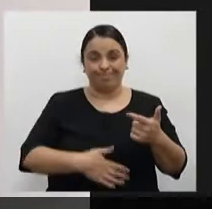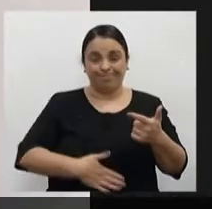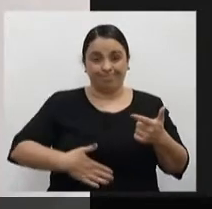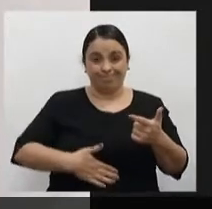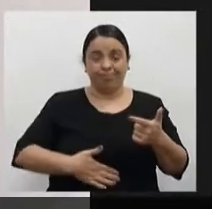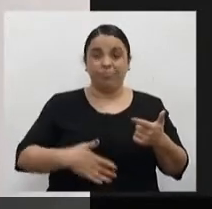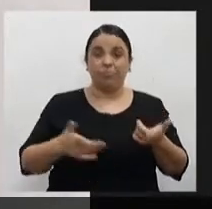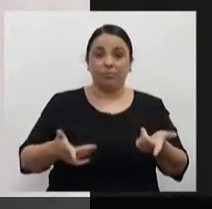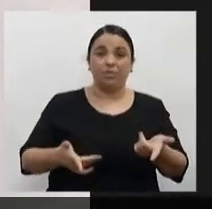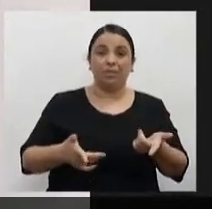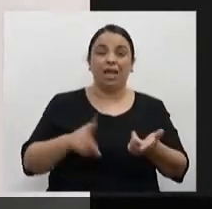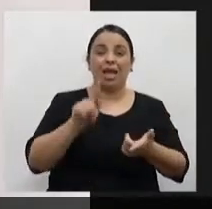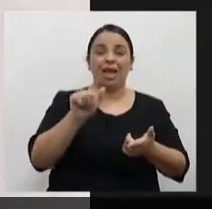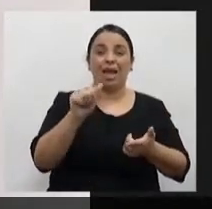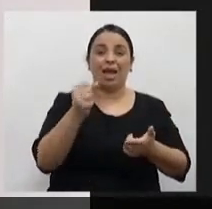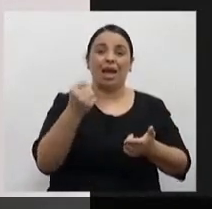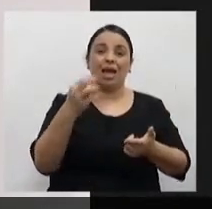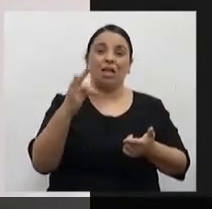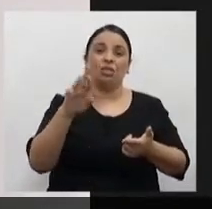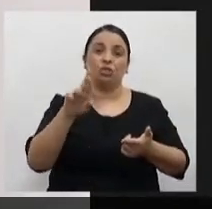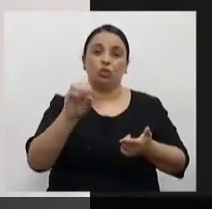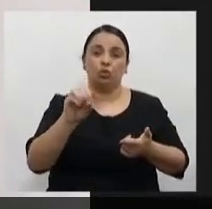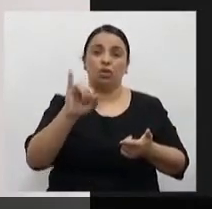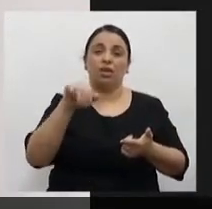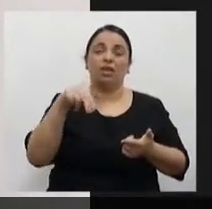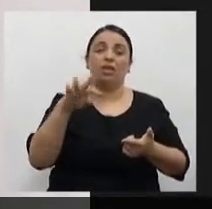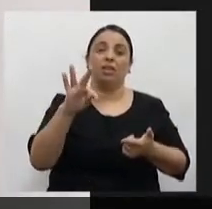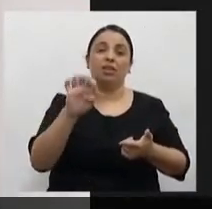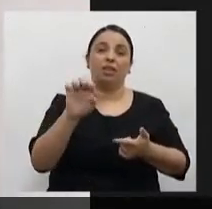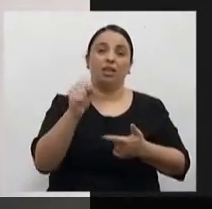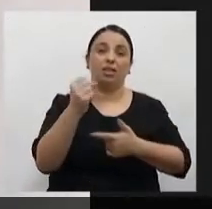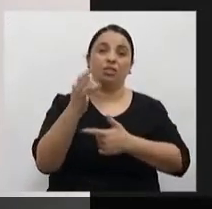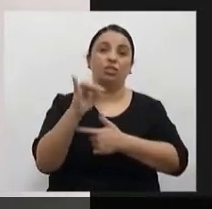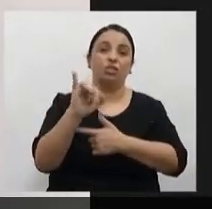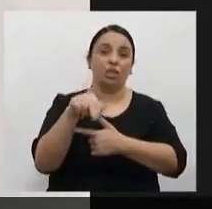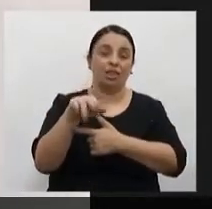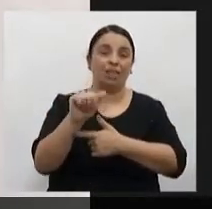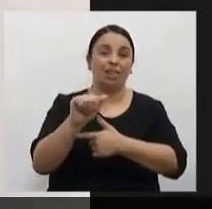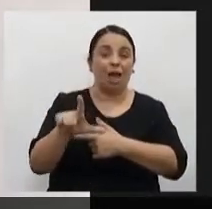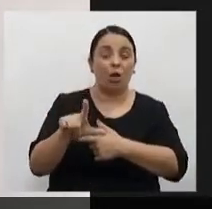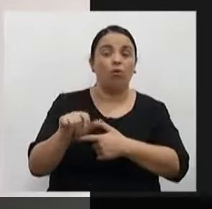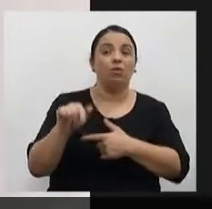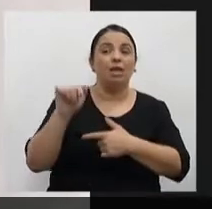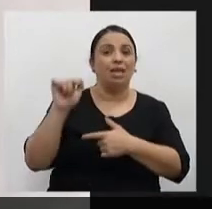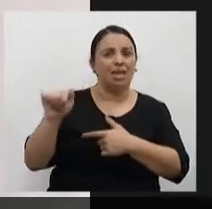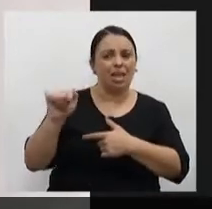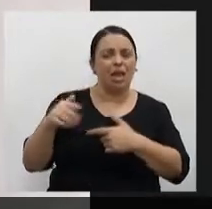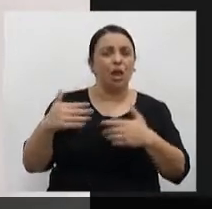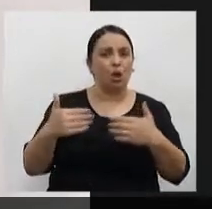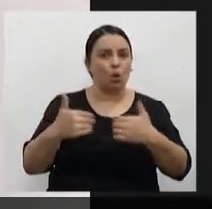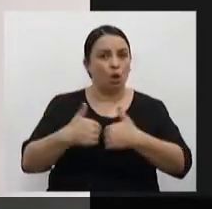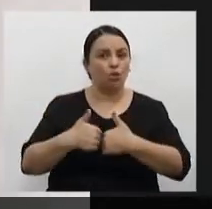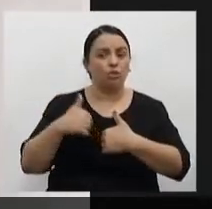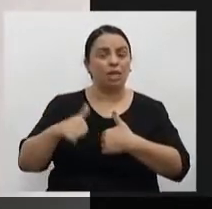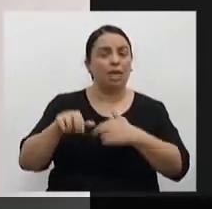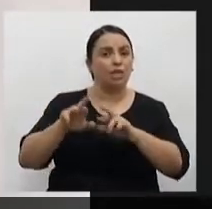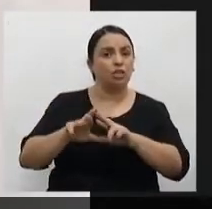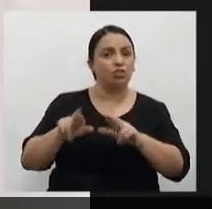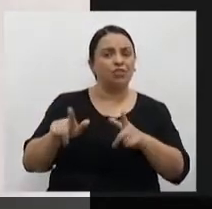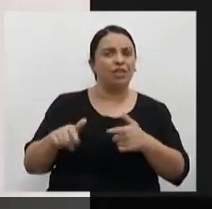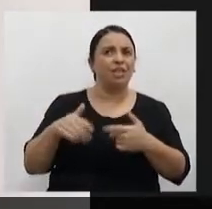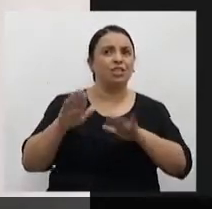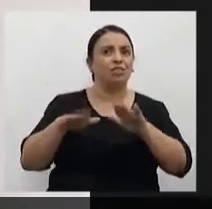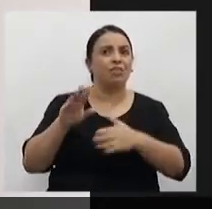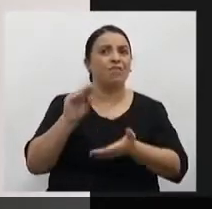eles não têm a capacidade, o organismo do autista, ele é diferente, e ele, às vezes, não vai produzir as vitaminas,